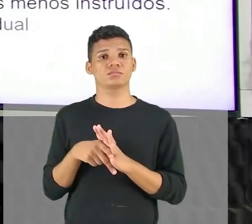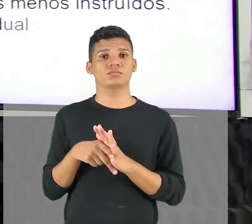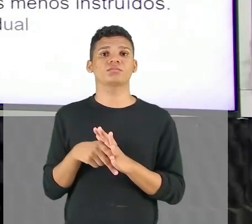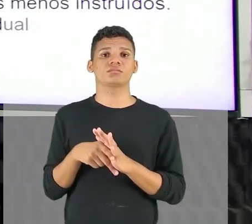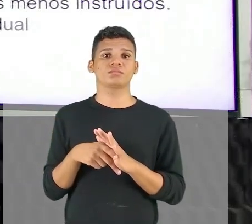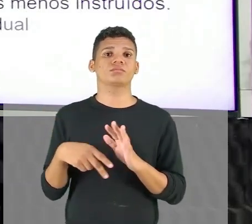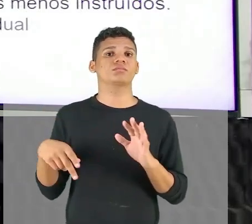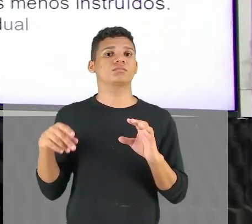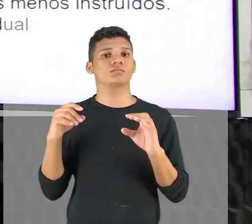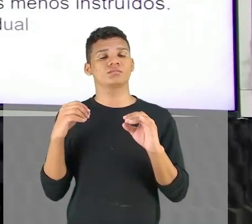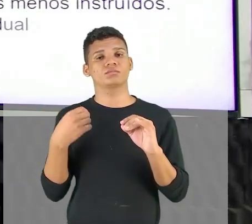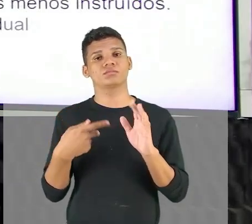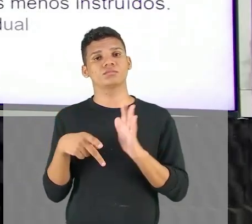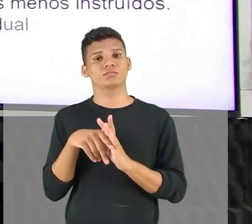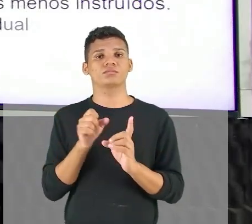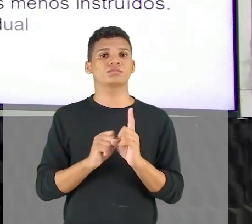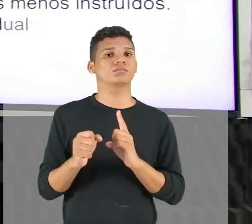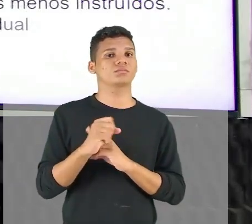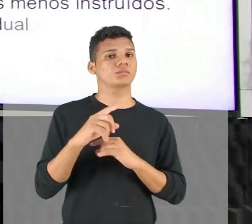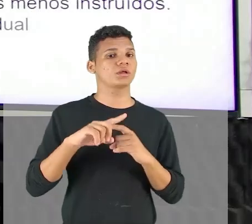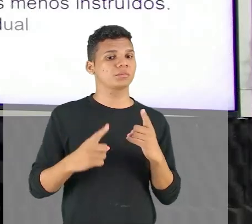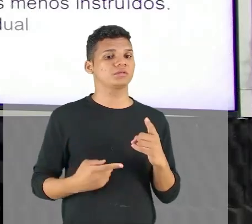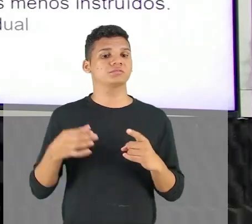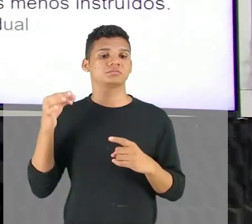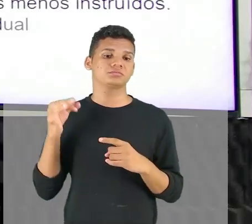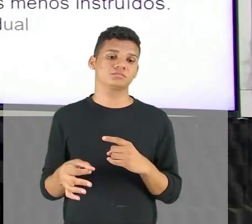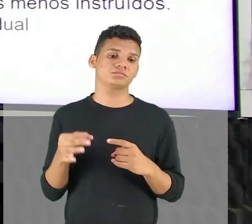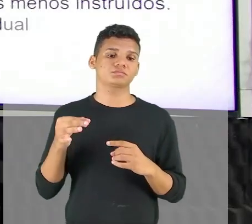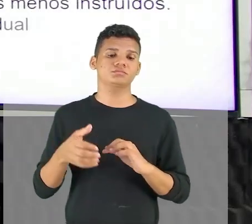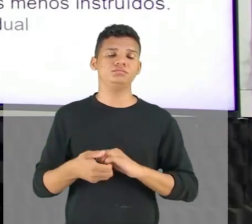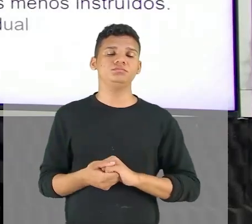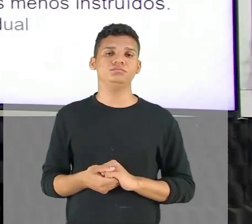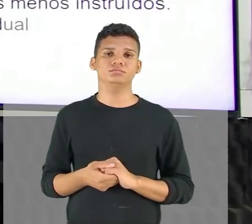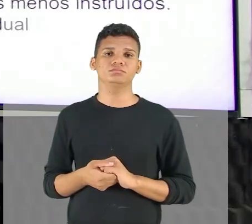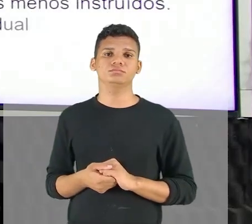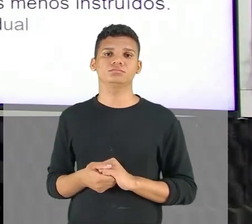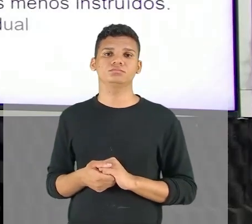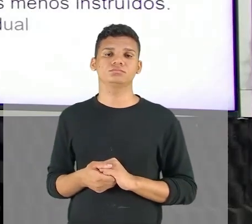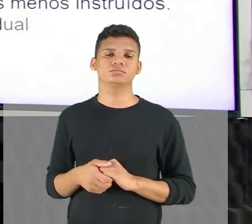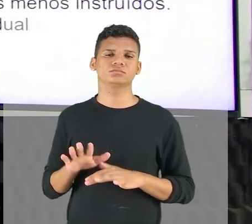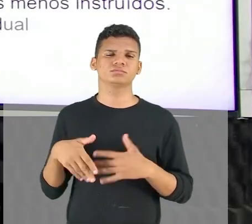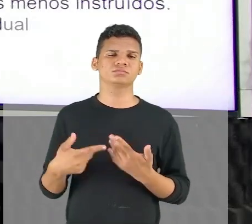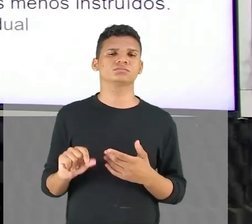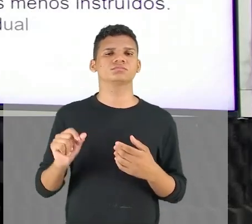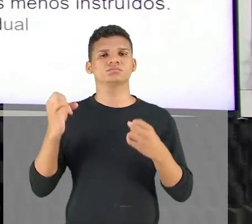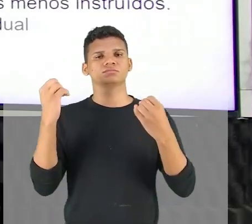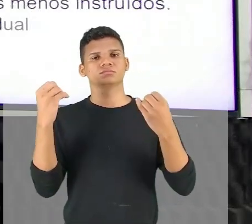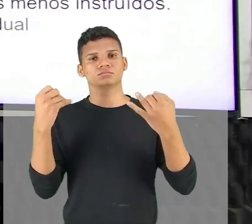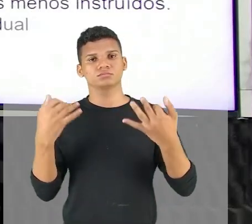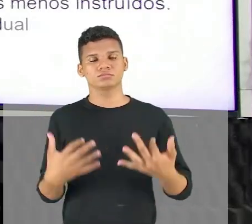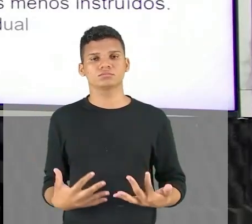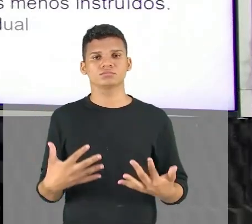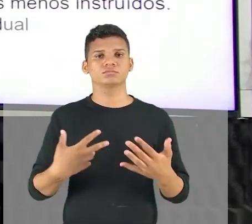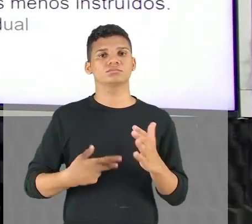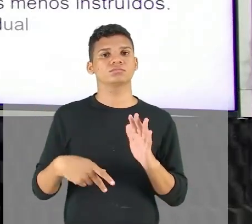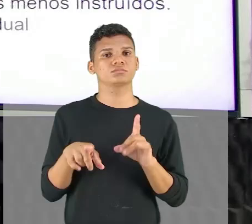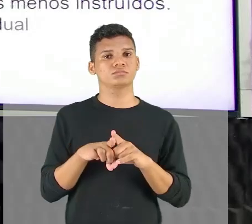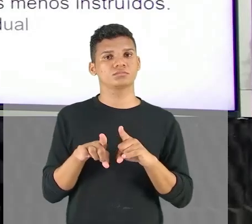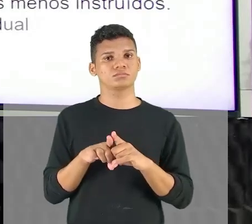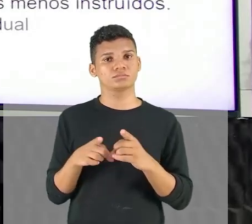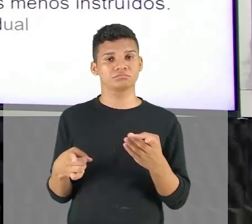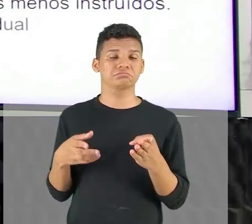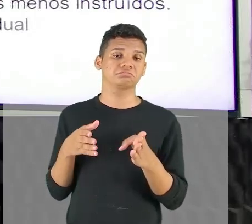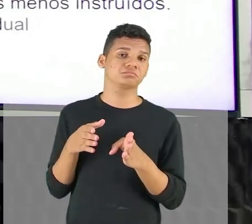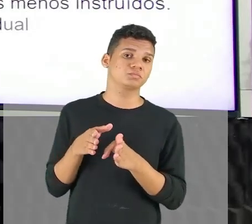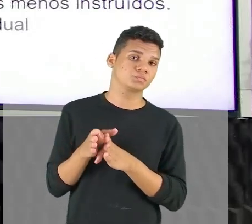exatamente isso. Até aqui essa alternativa é a mais adequada. Repressão exercida pelos menos instruídos,